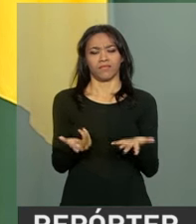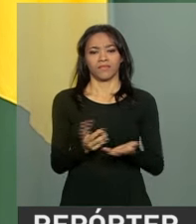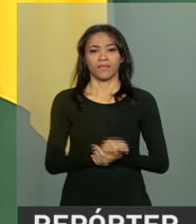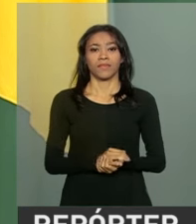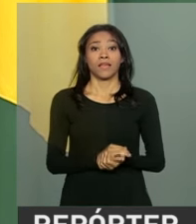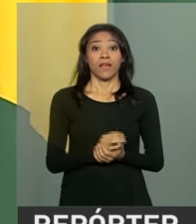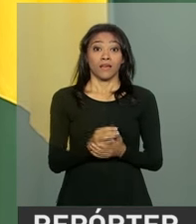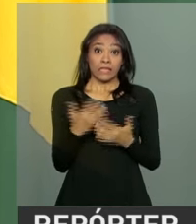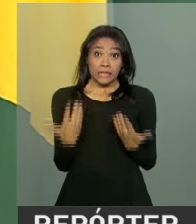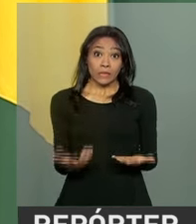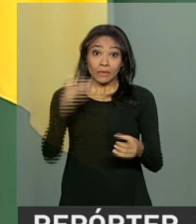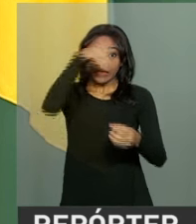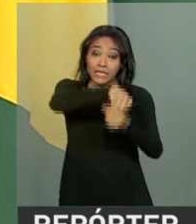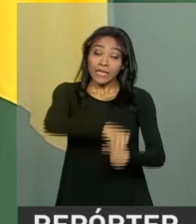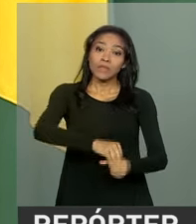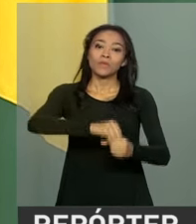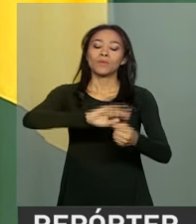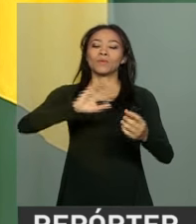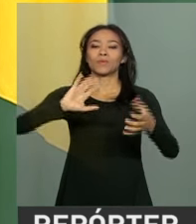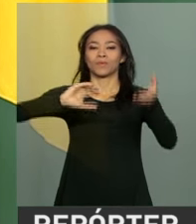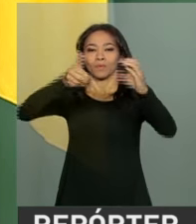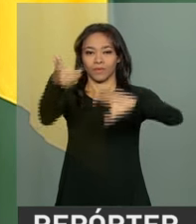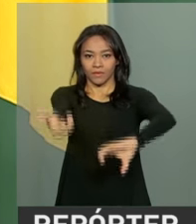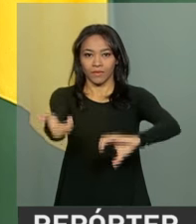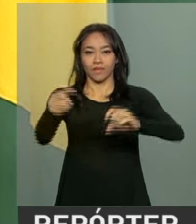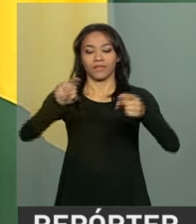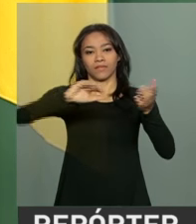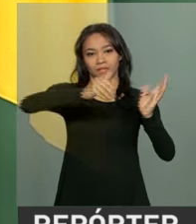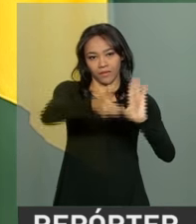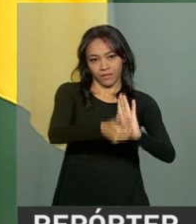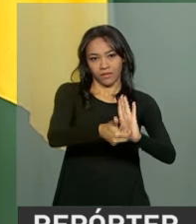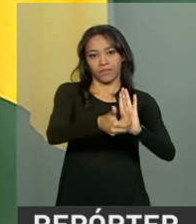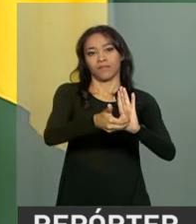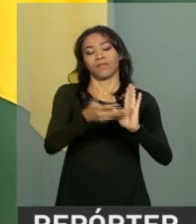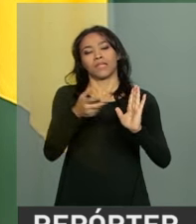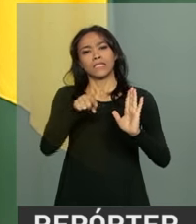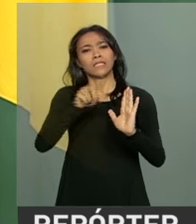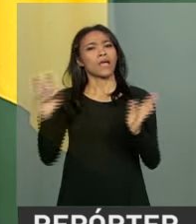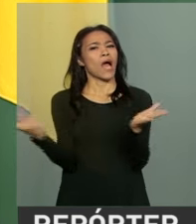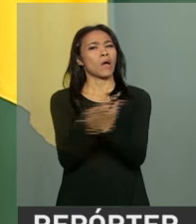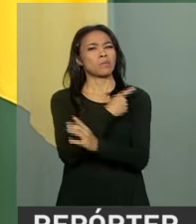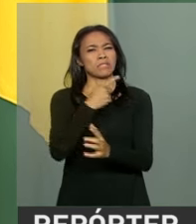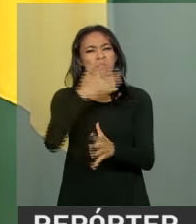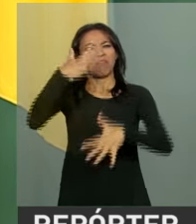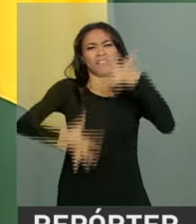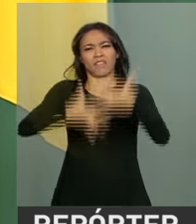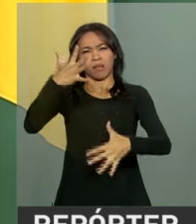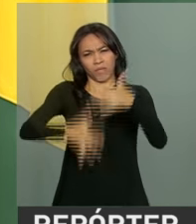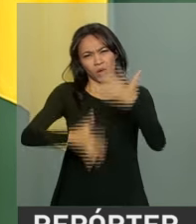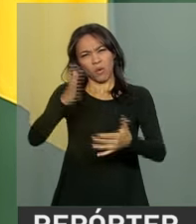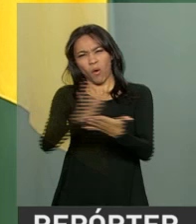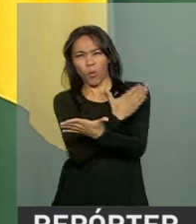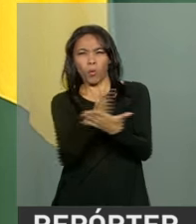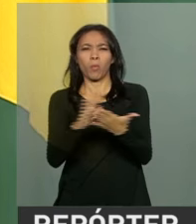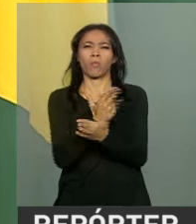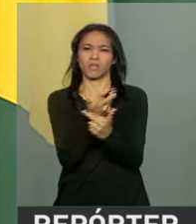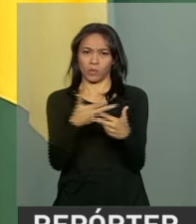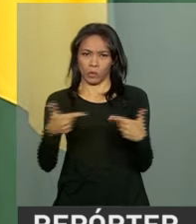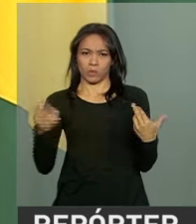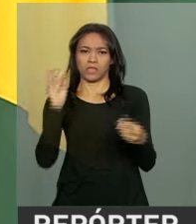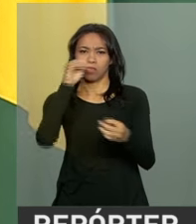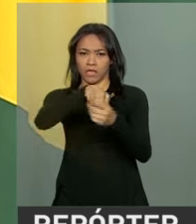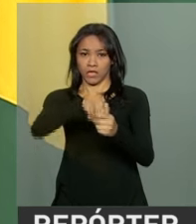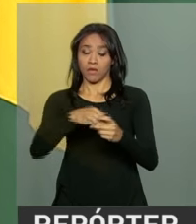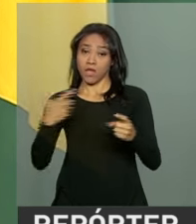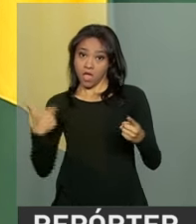isto no Congresso, na Câmara dos Deputados, começou a gerar muitos embaraços. E quando nós, eu, o